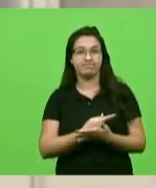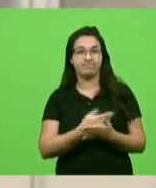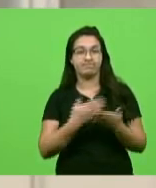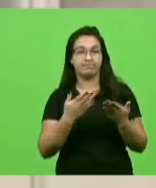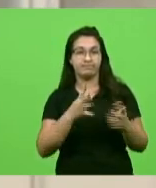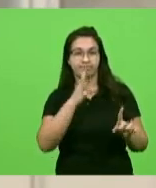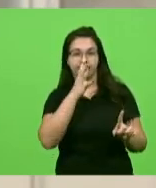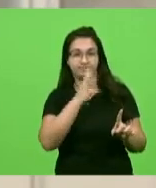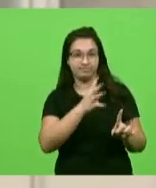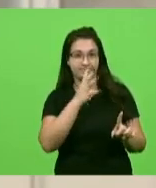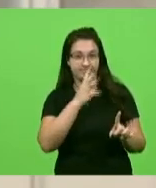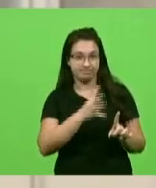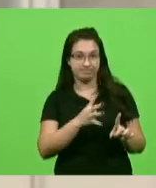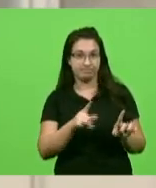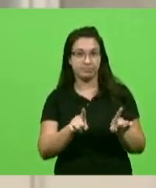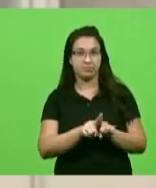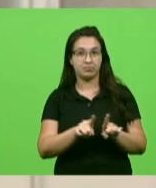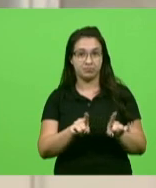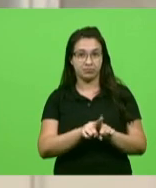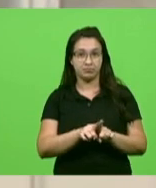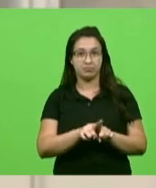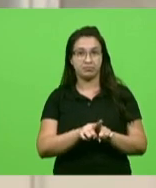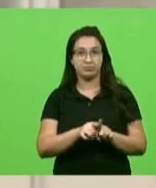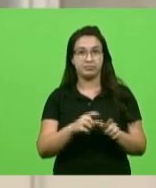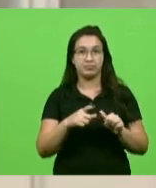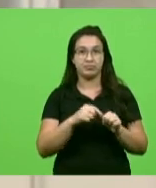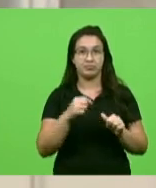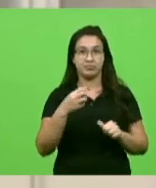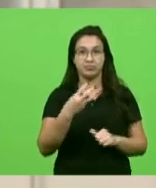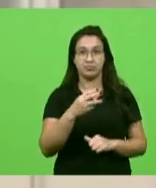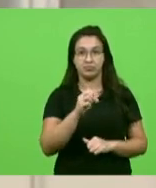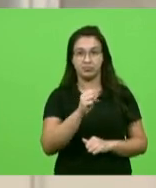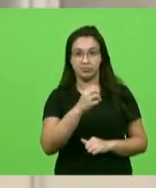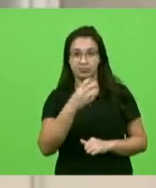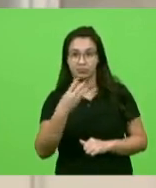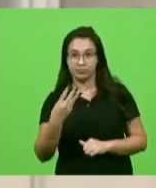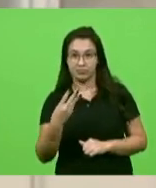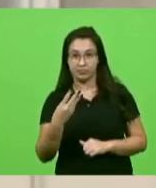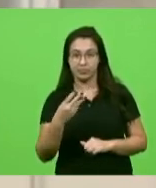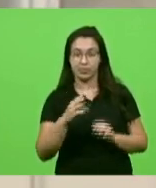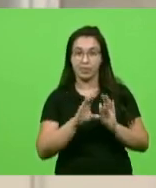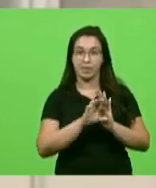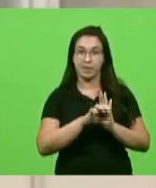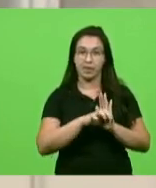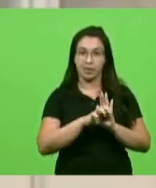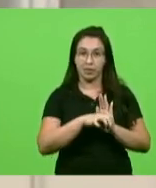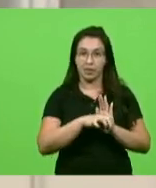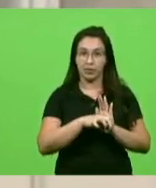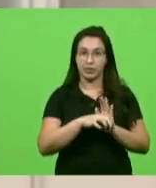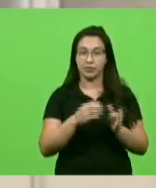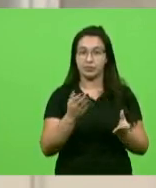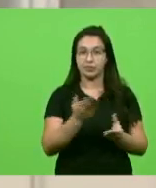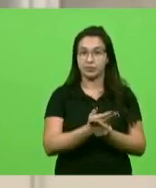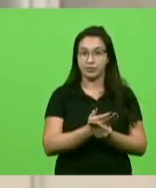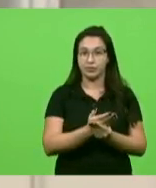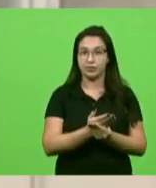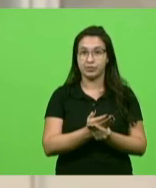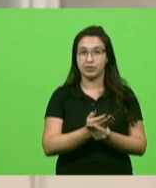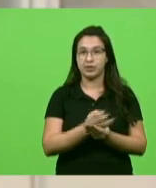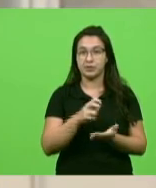a órgão acusador bem como da Norma prevista no artigo 386 do Código de Processo